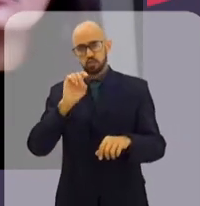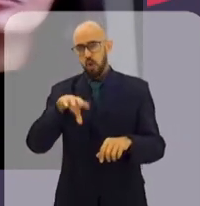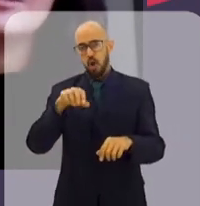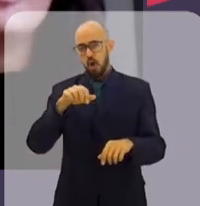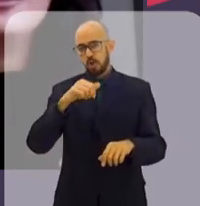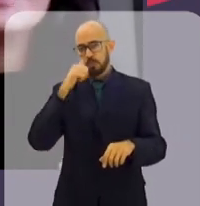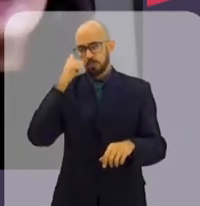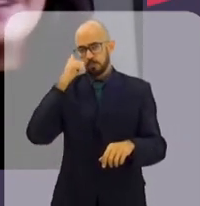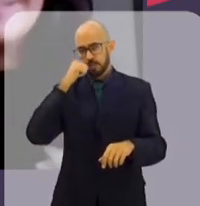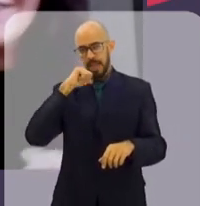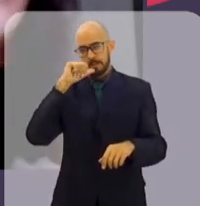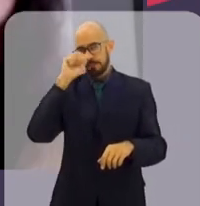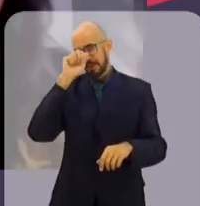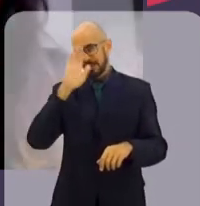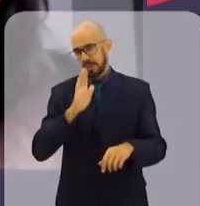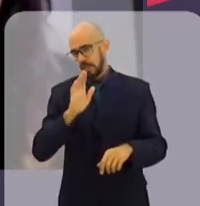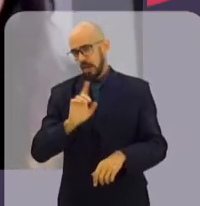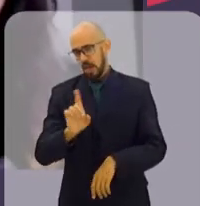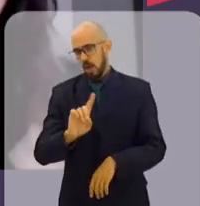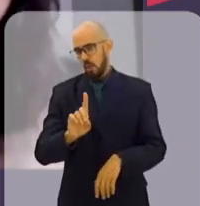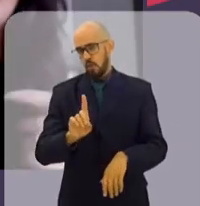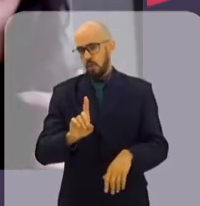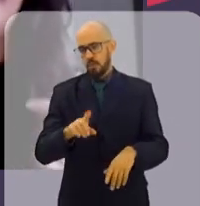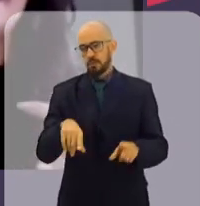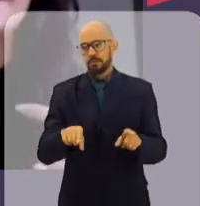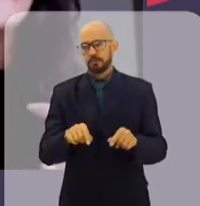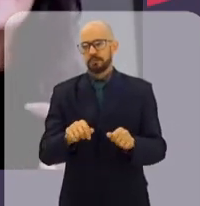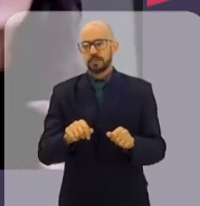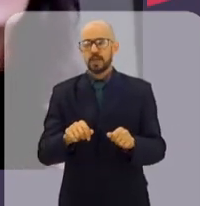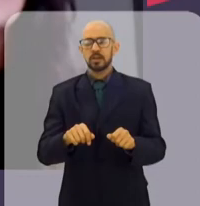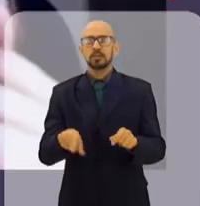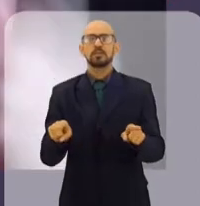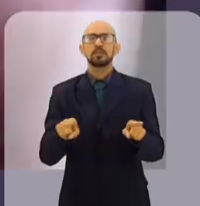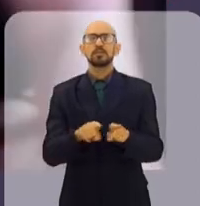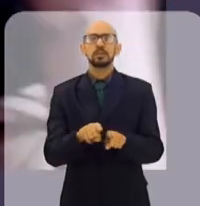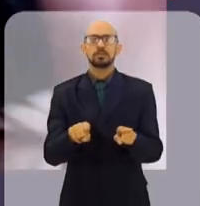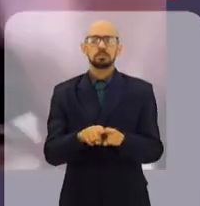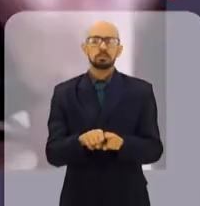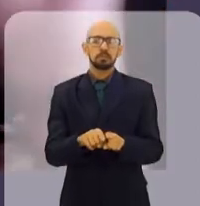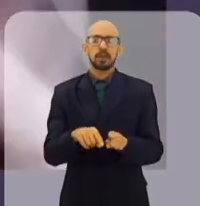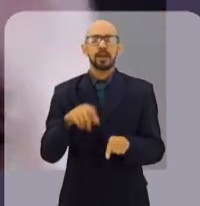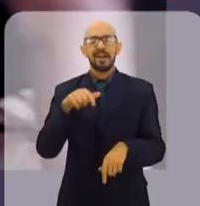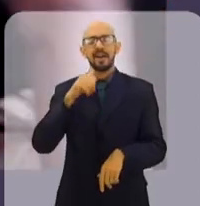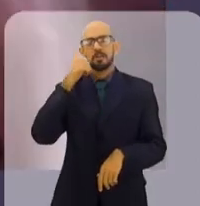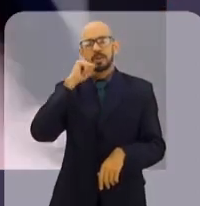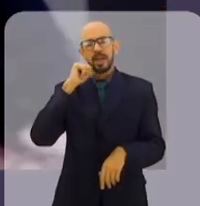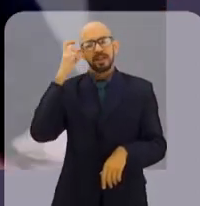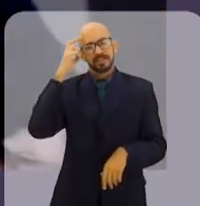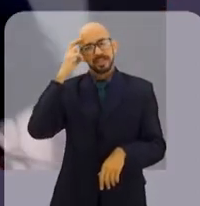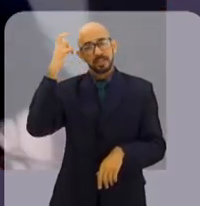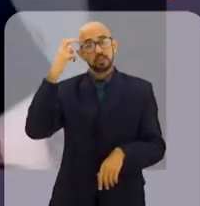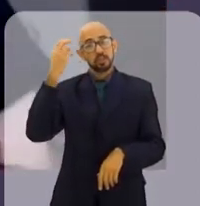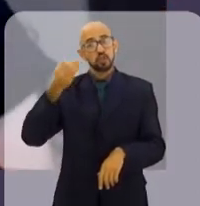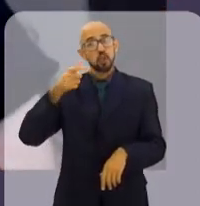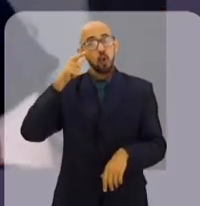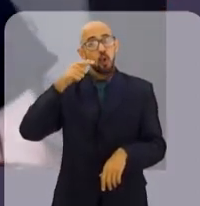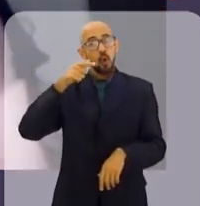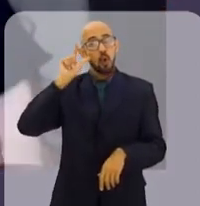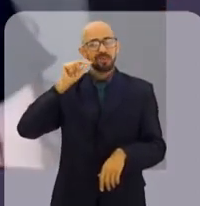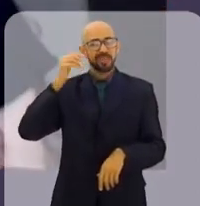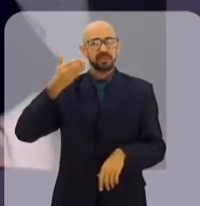falamos só do... Né, por isso que são mulheres intelectuais de ontem e hoje. Tem essa questão de buscar mulheres lá na antiguidade, traz mulheres